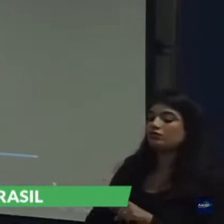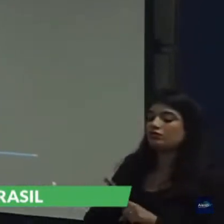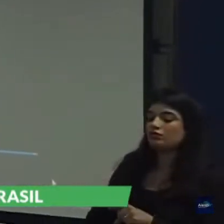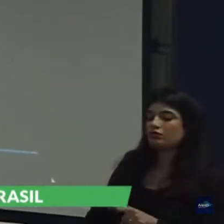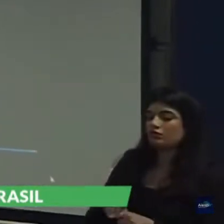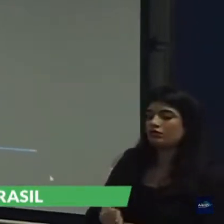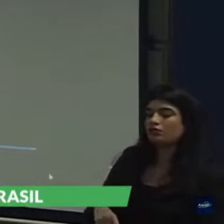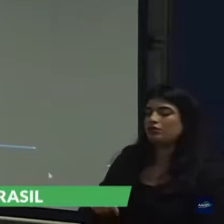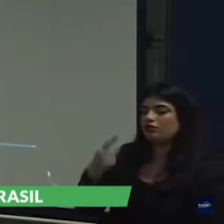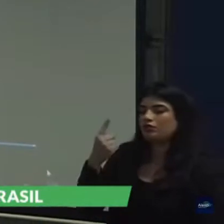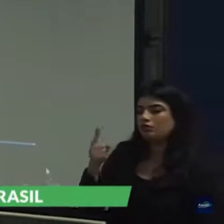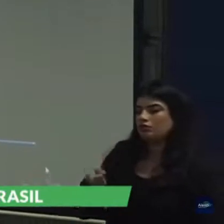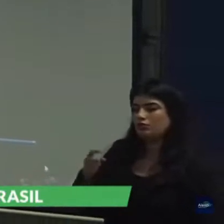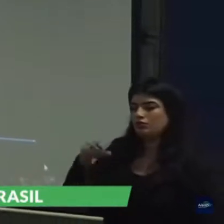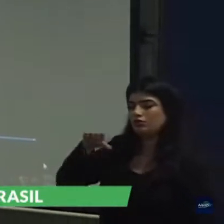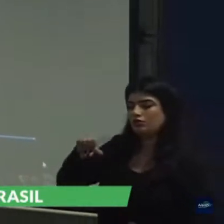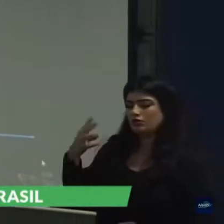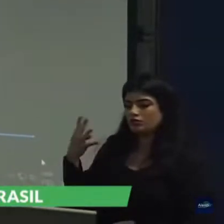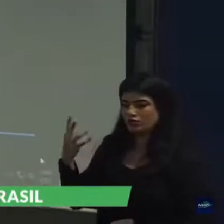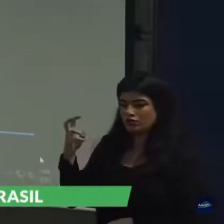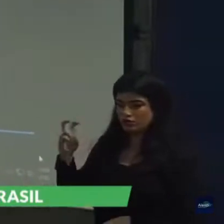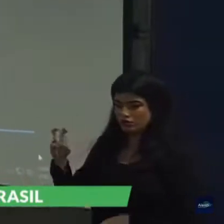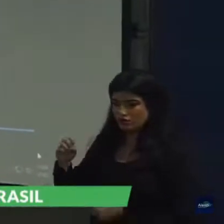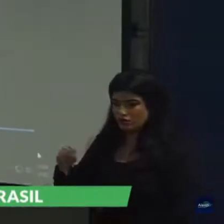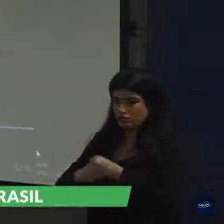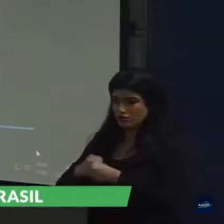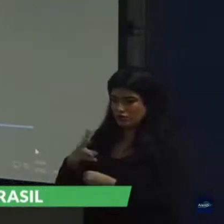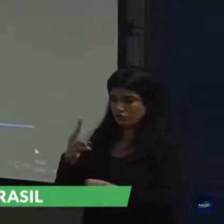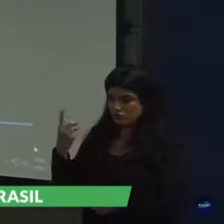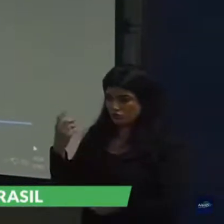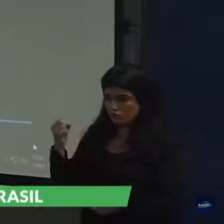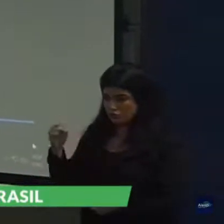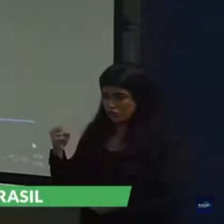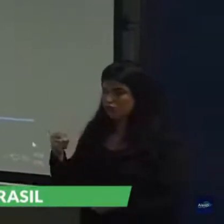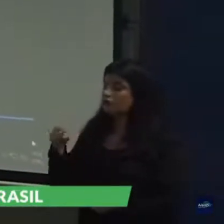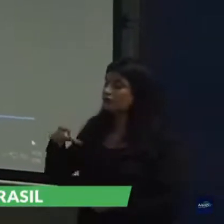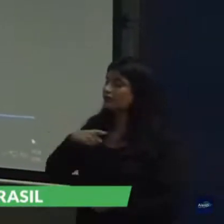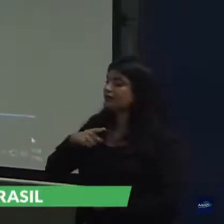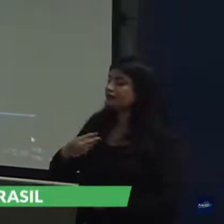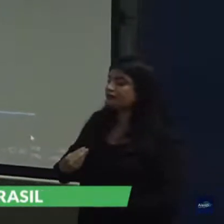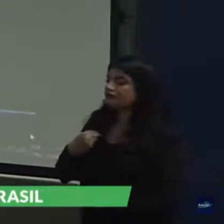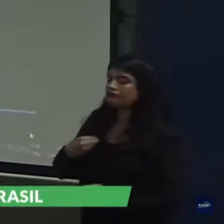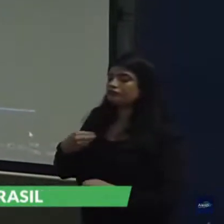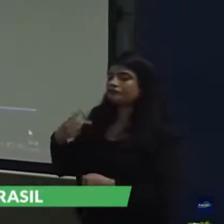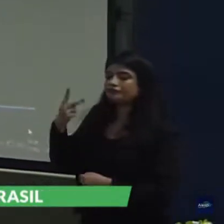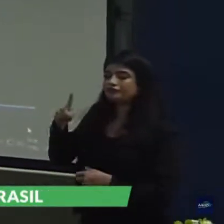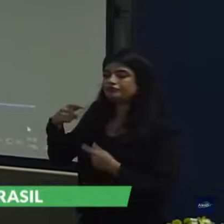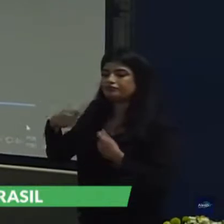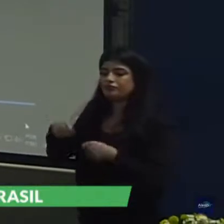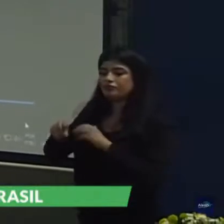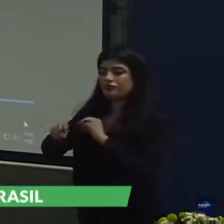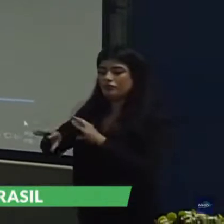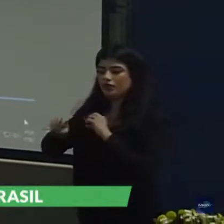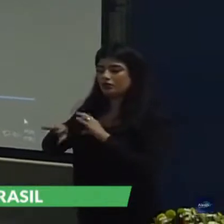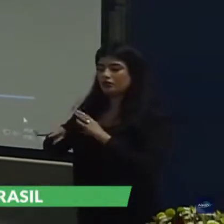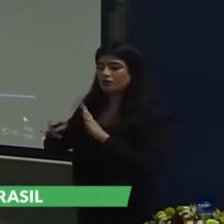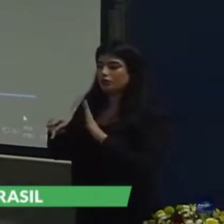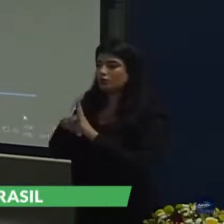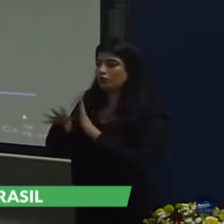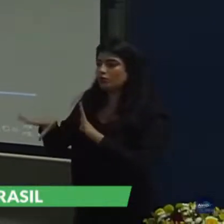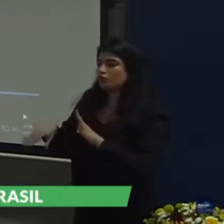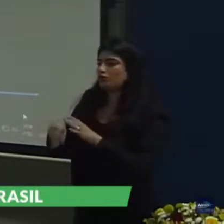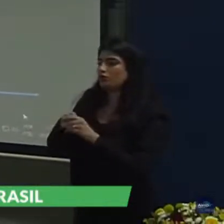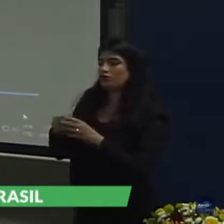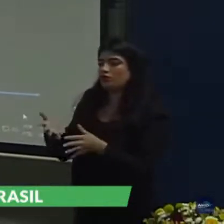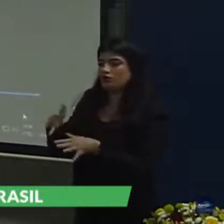11.645 de 2008, que estabelece as diretrizes e as bases da educação nacional para a